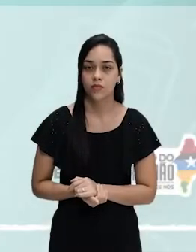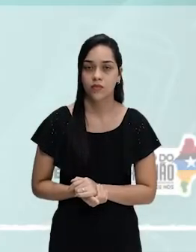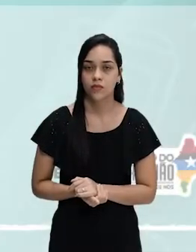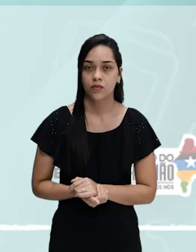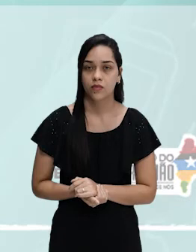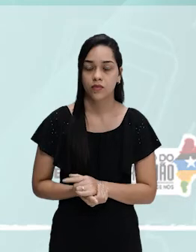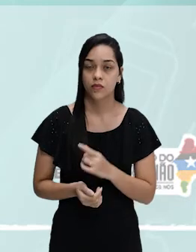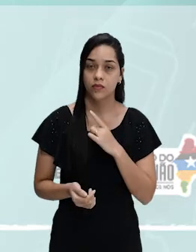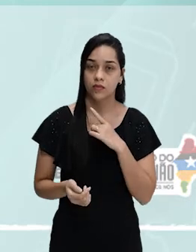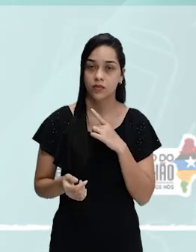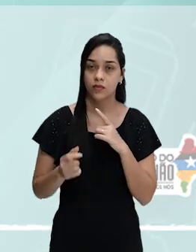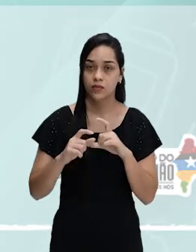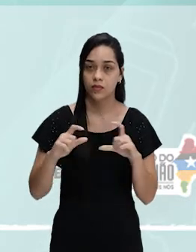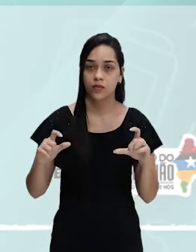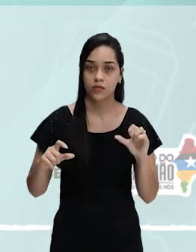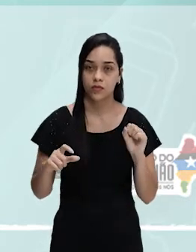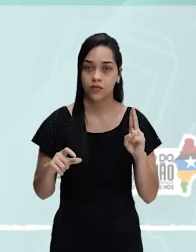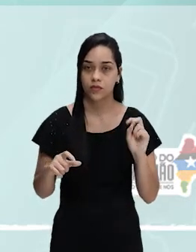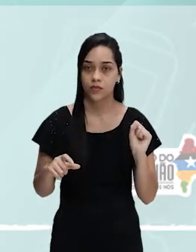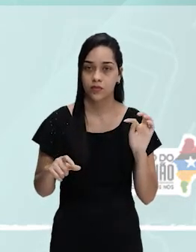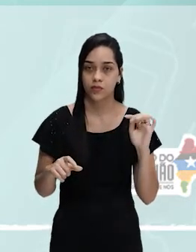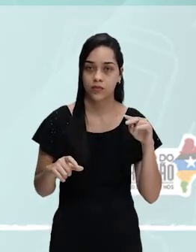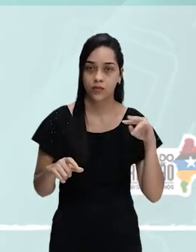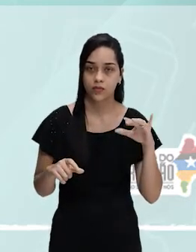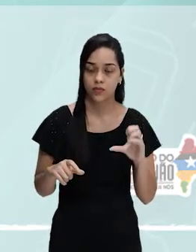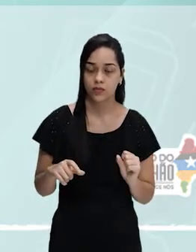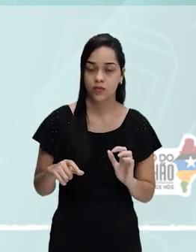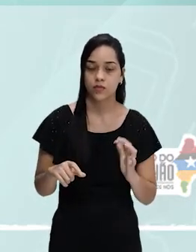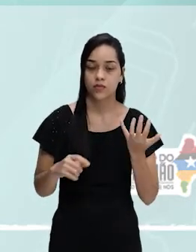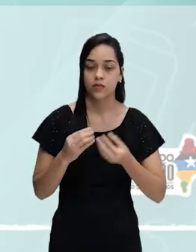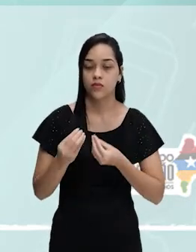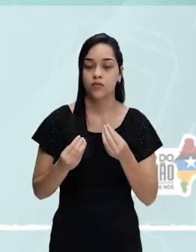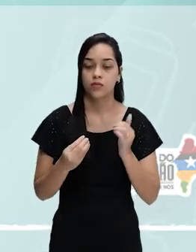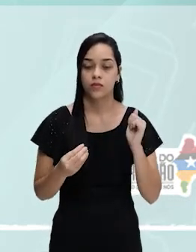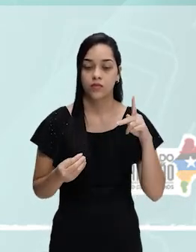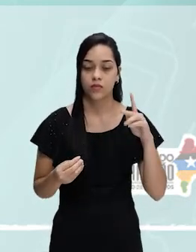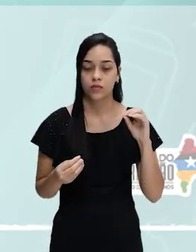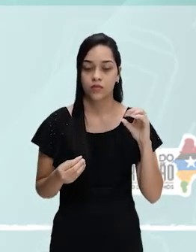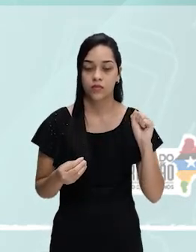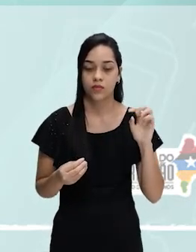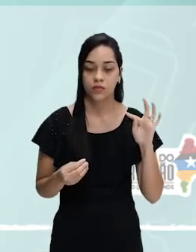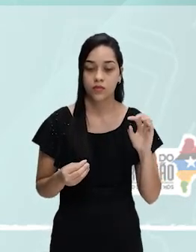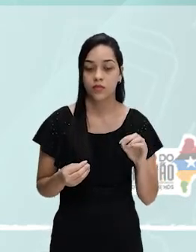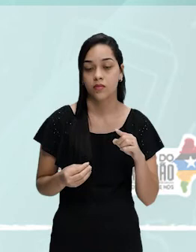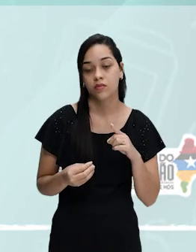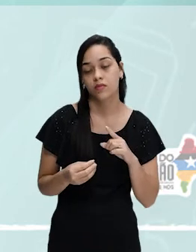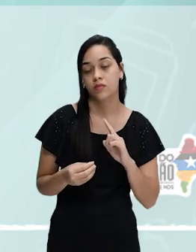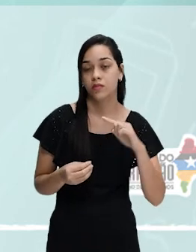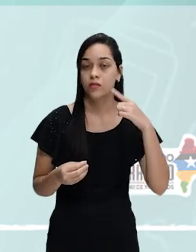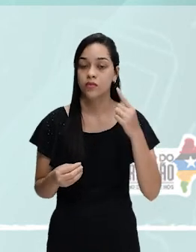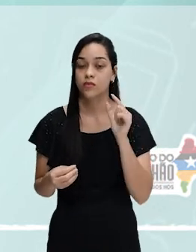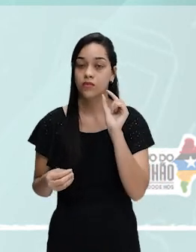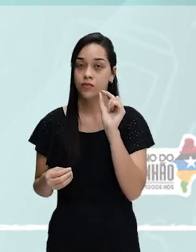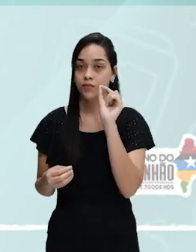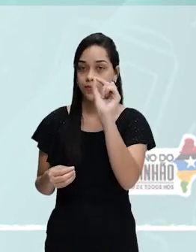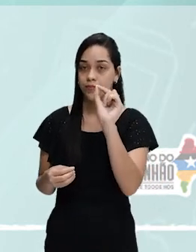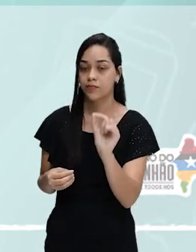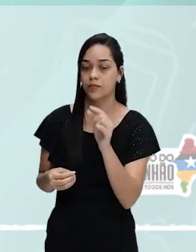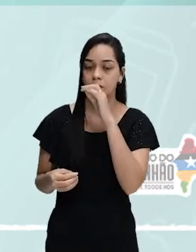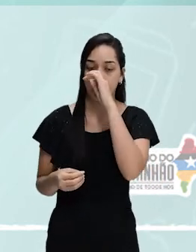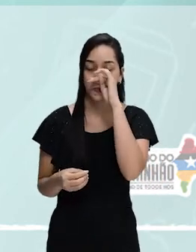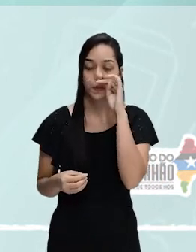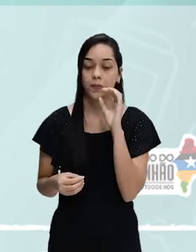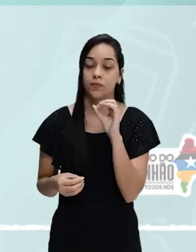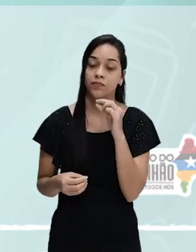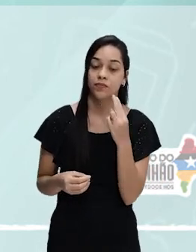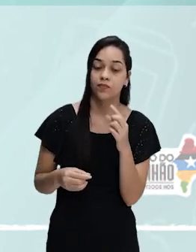Orações subordinadas substantivas apositivas funcionam como aposto. Geralmente vem depois de 2 pontos, ou